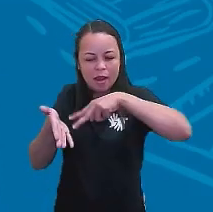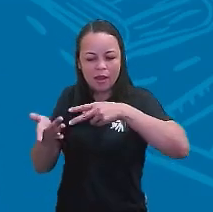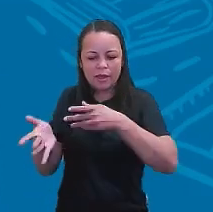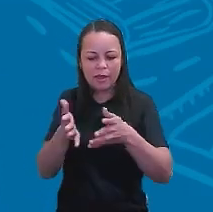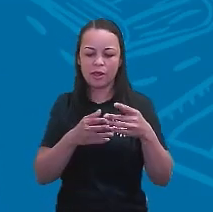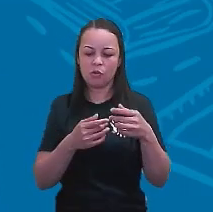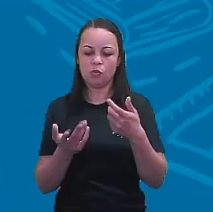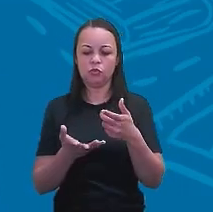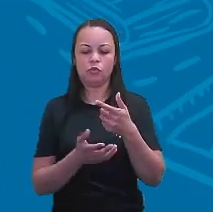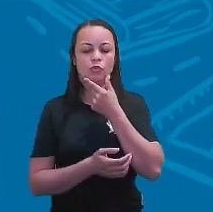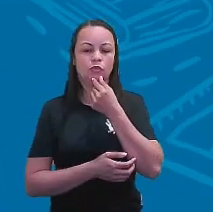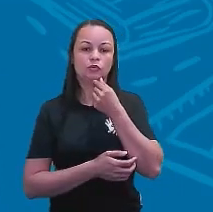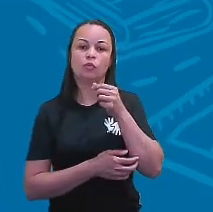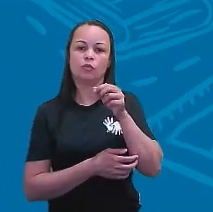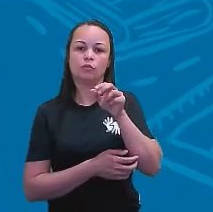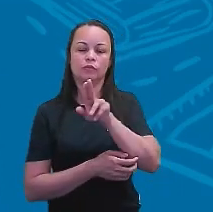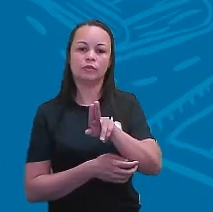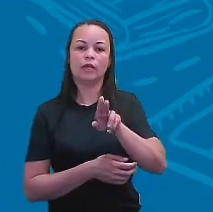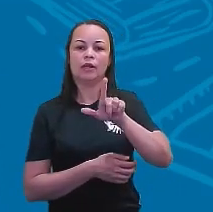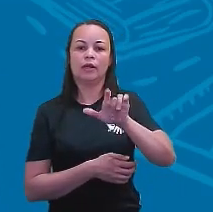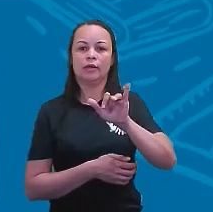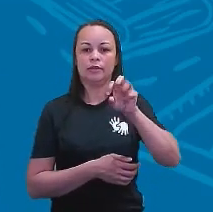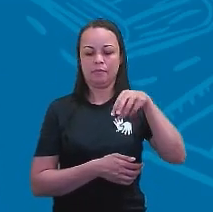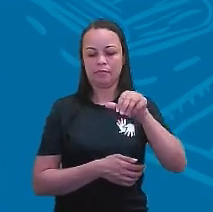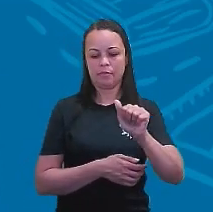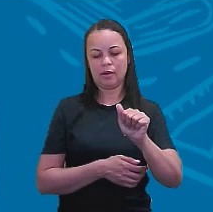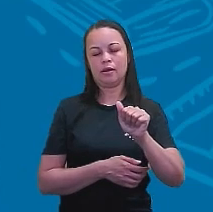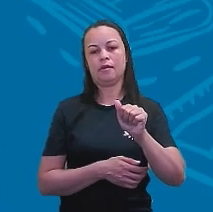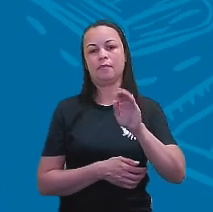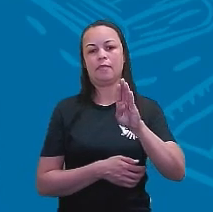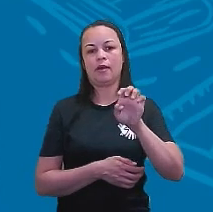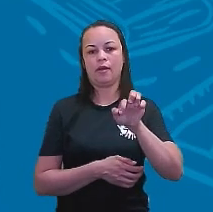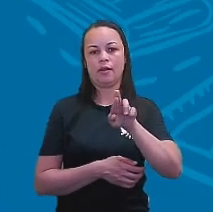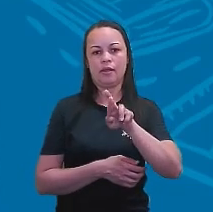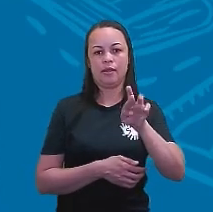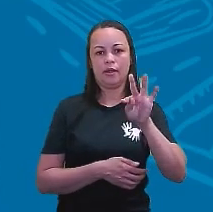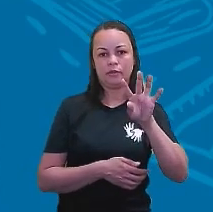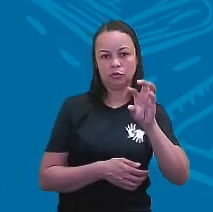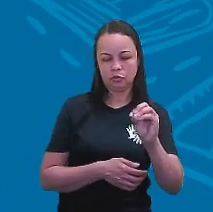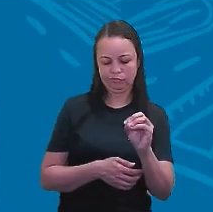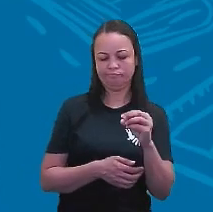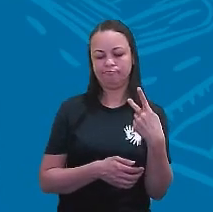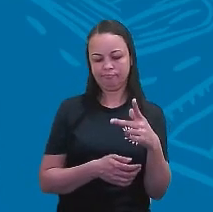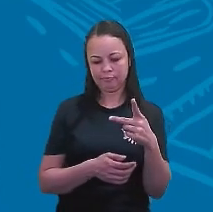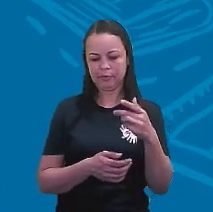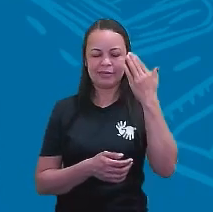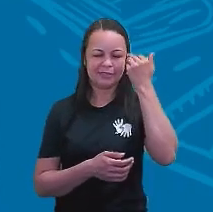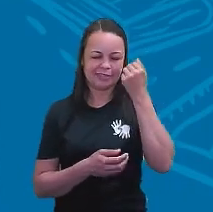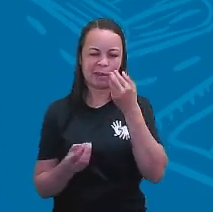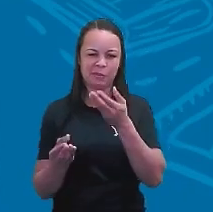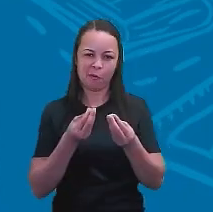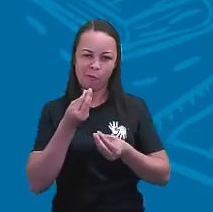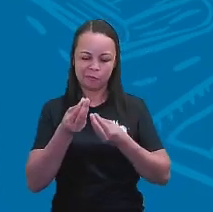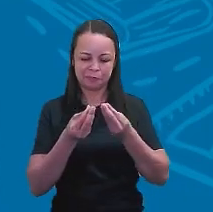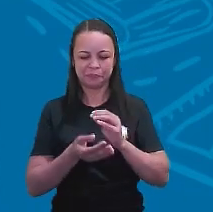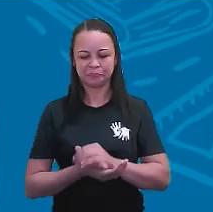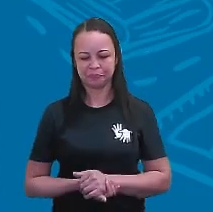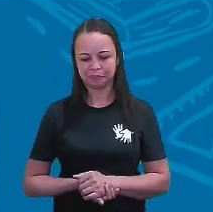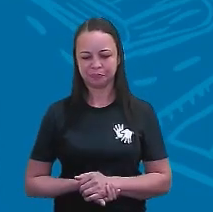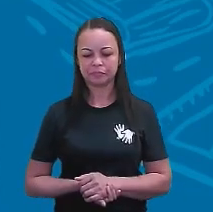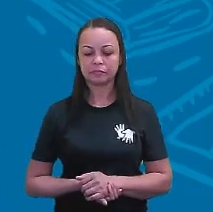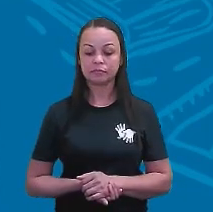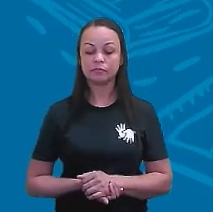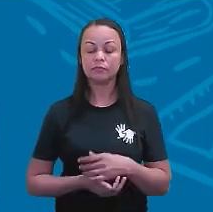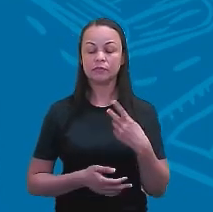também. E aí a gente tem 76, é marcado por quê? Porque nesse ano